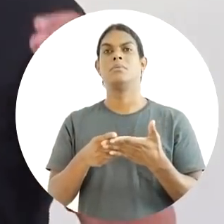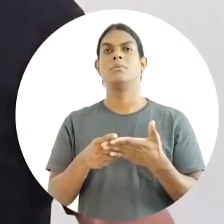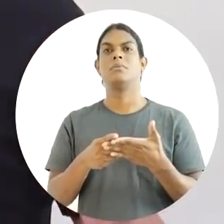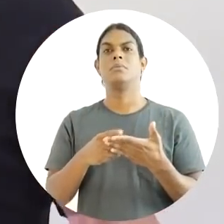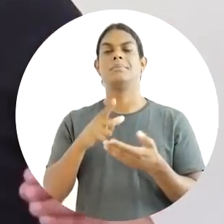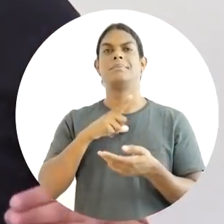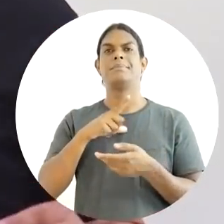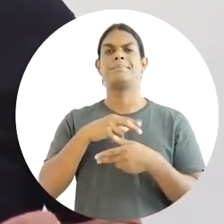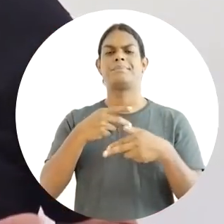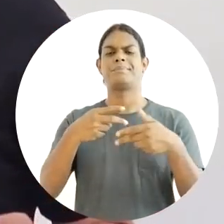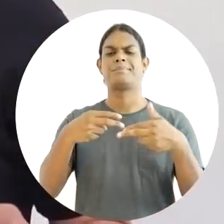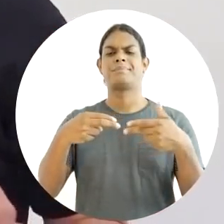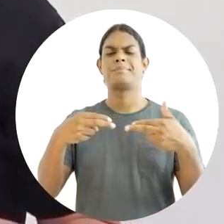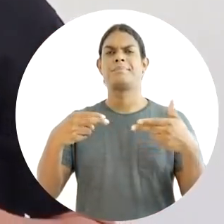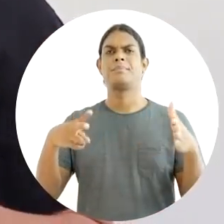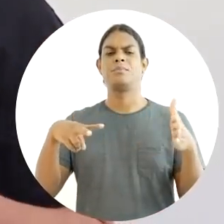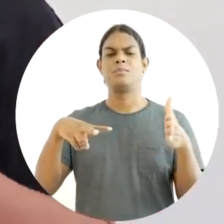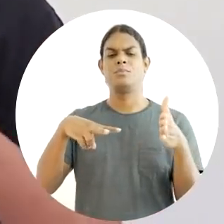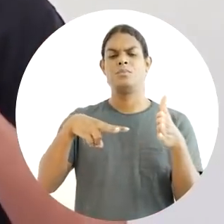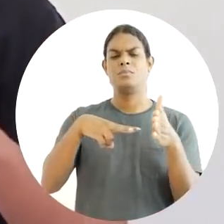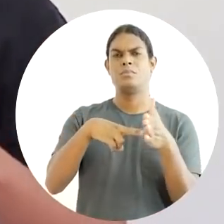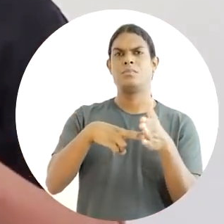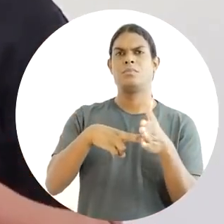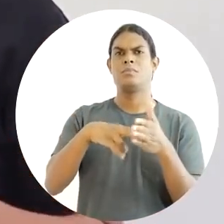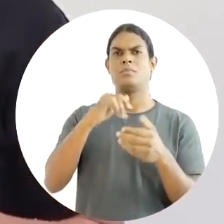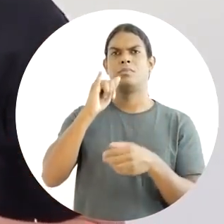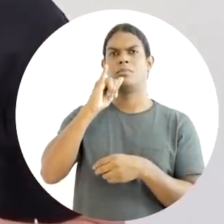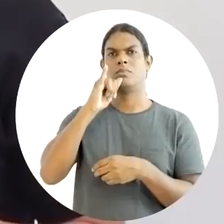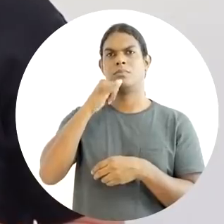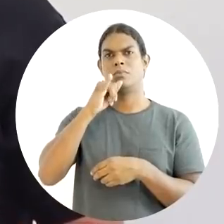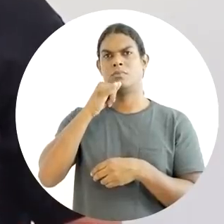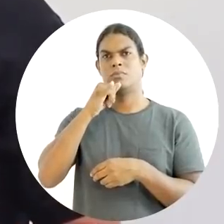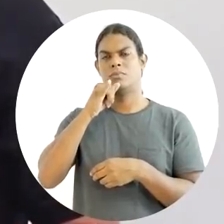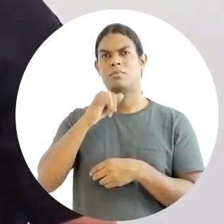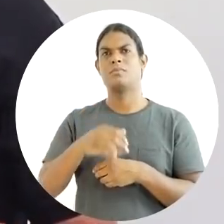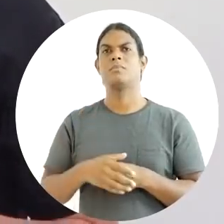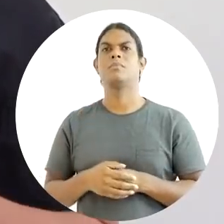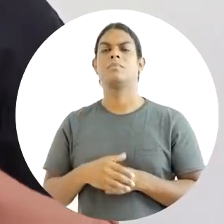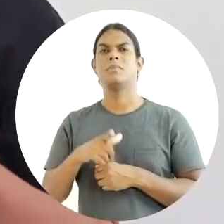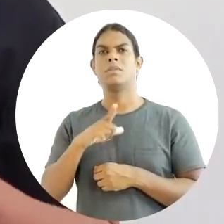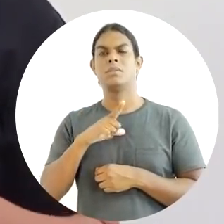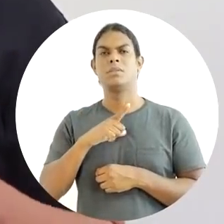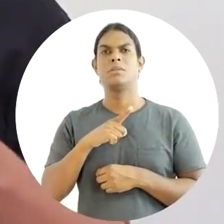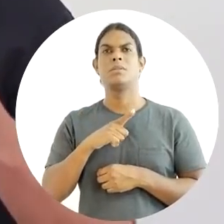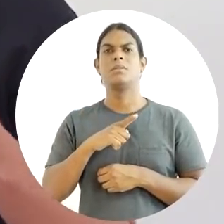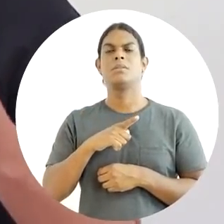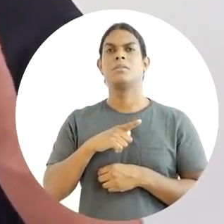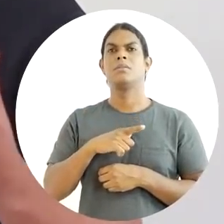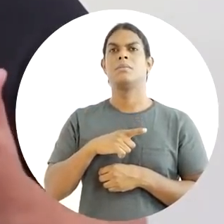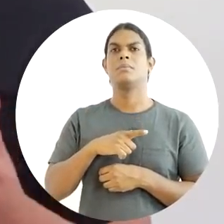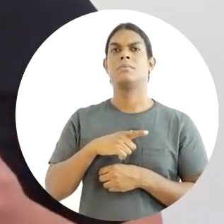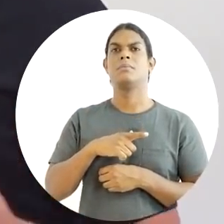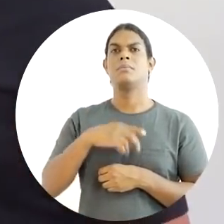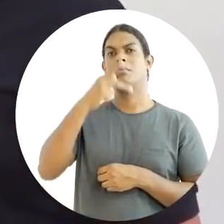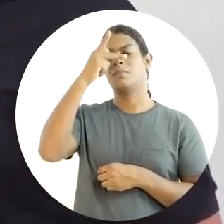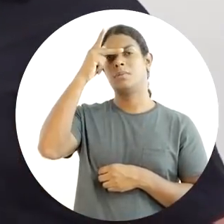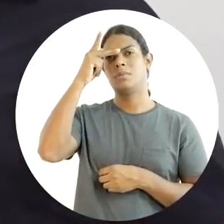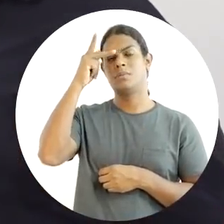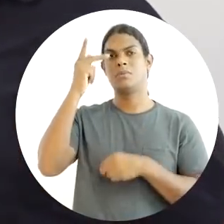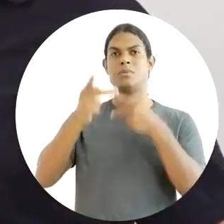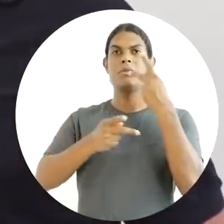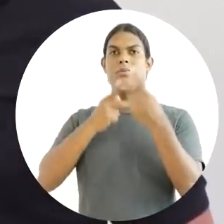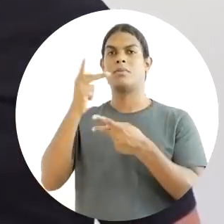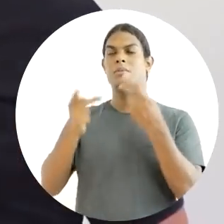mostrando várias tomadas elétricas e tem a pessoa pedindo, ok, turn on